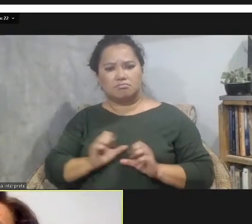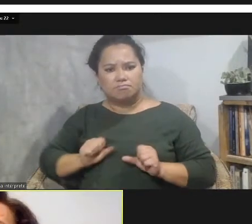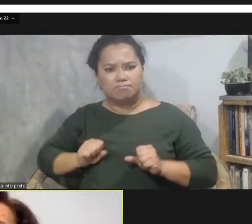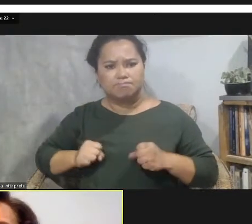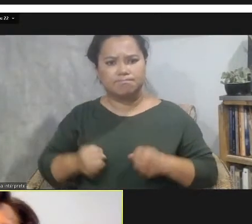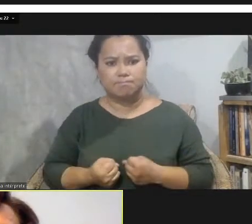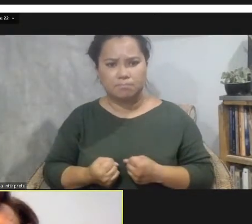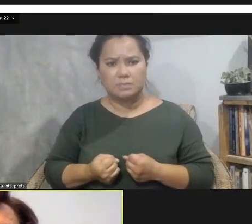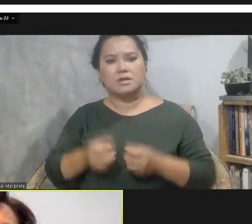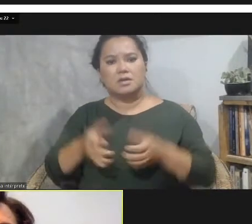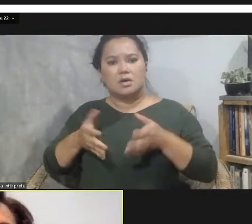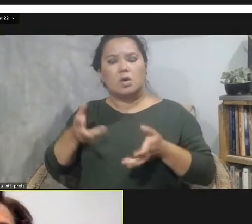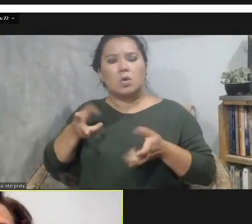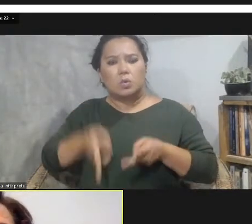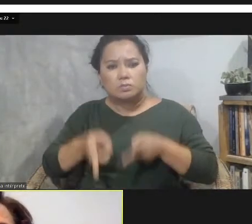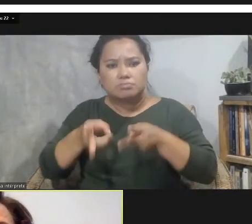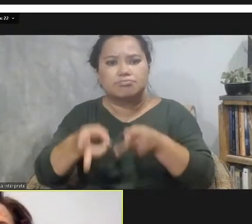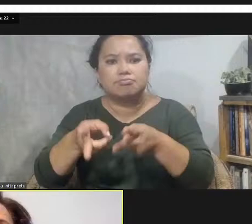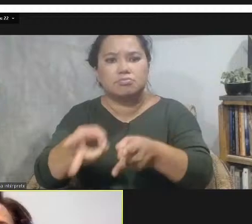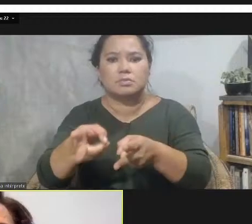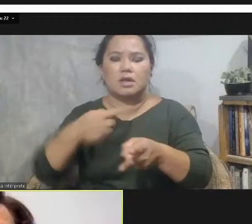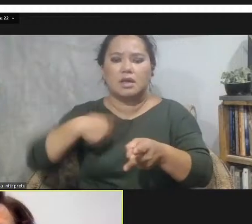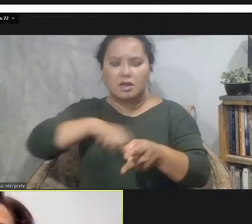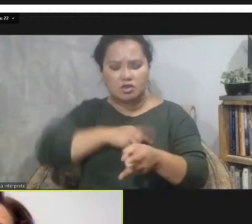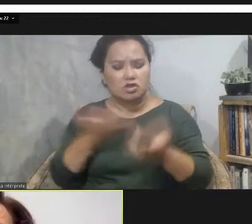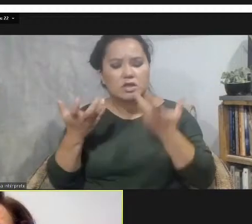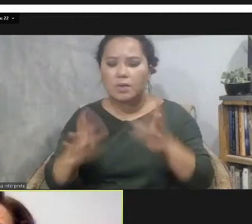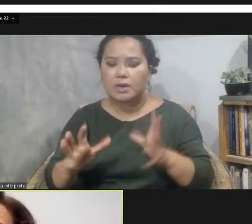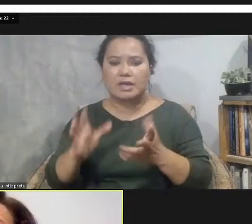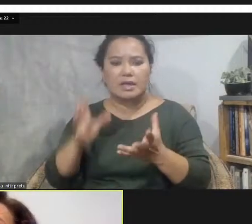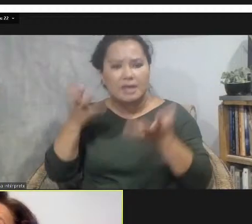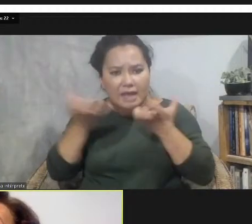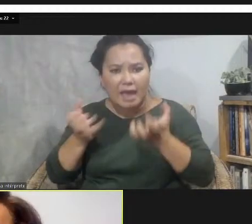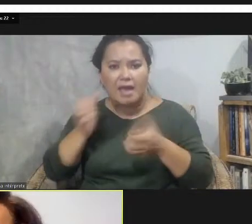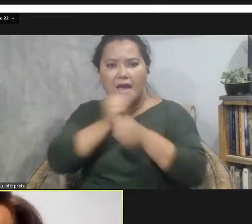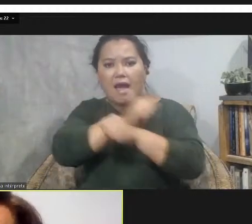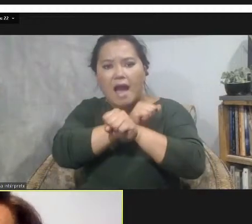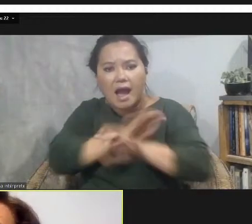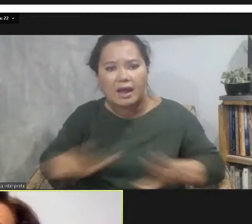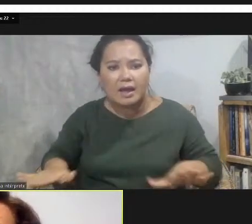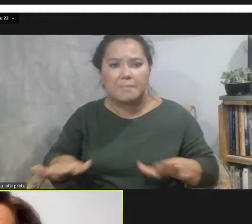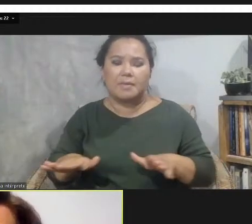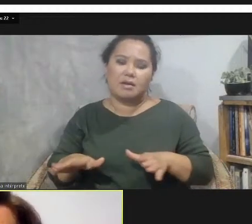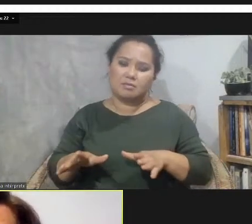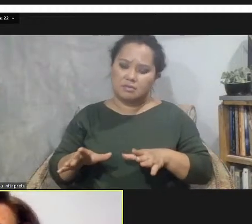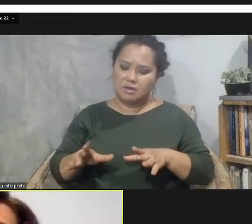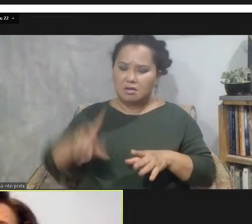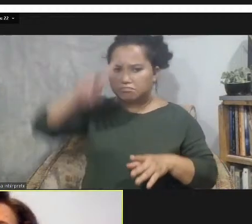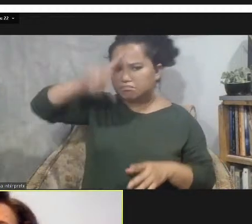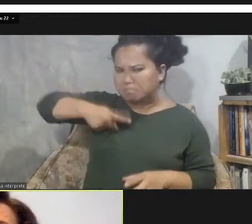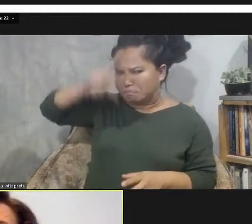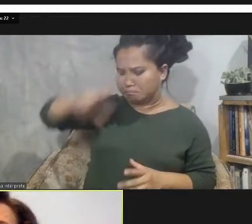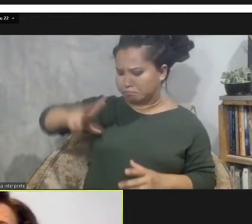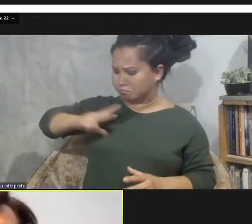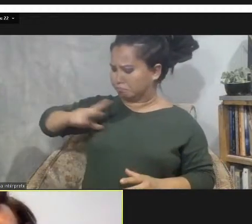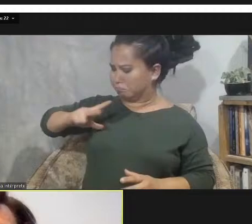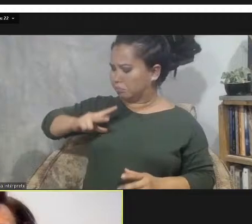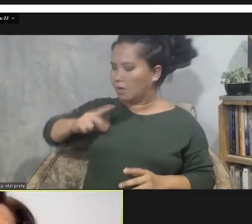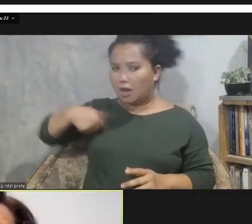perseguem a ruptura com o individualismo, com a fragmentação, que se inspiram no coletivo,